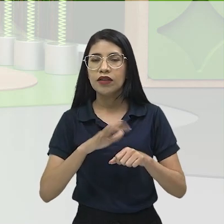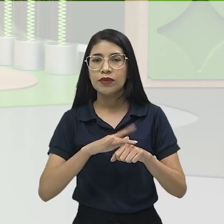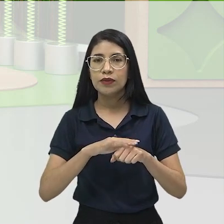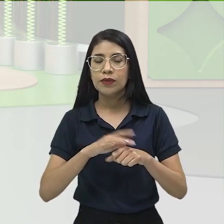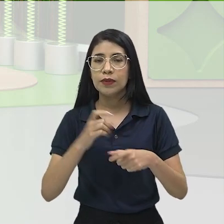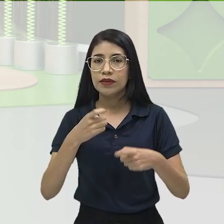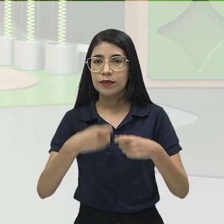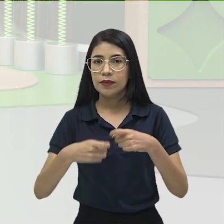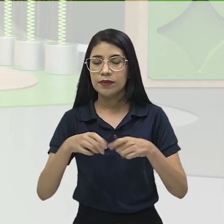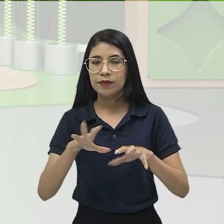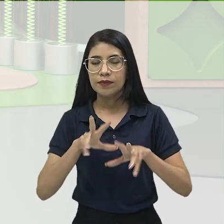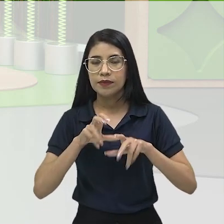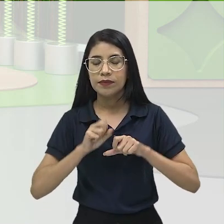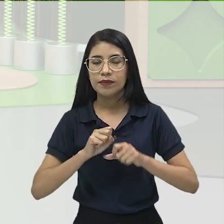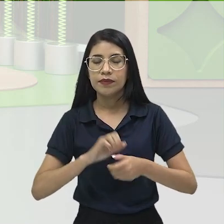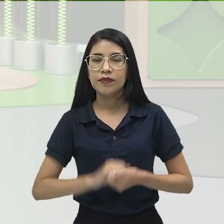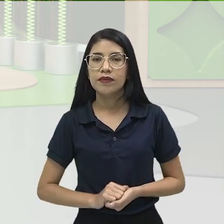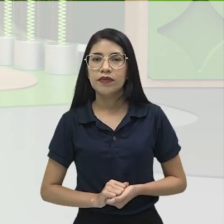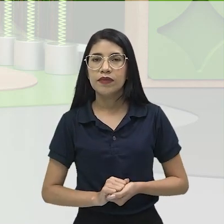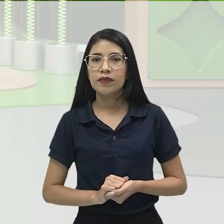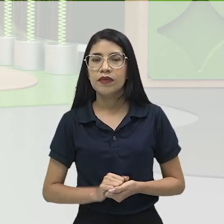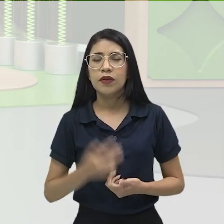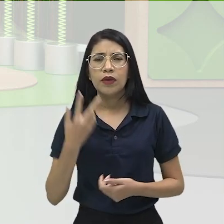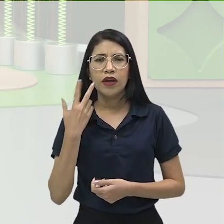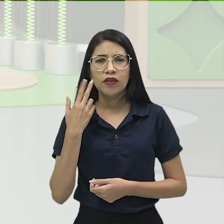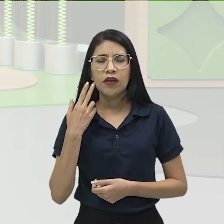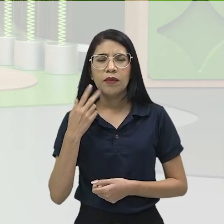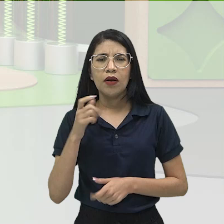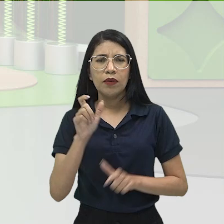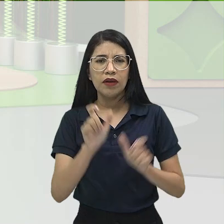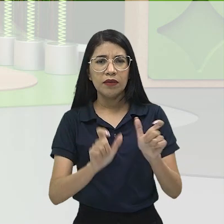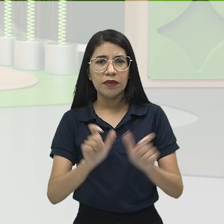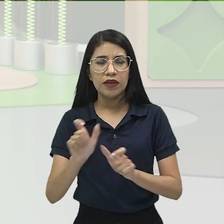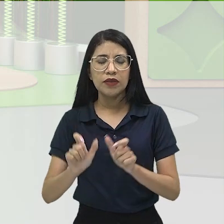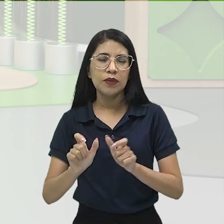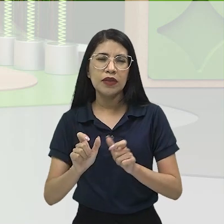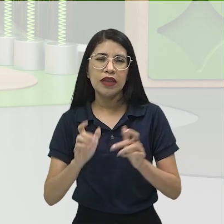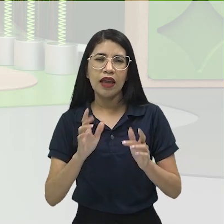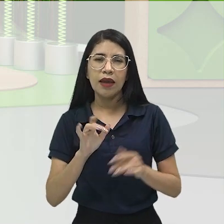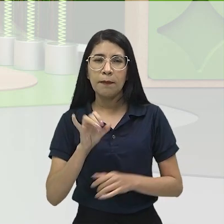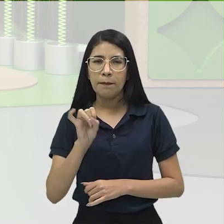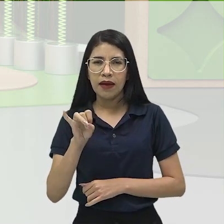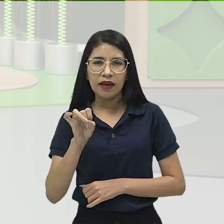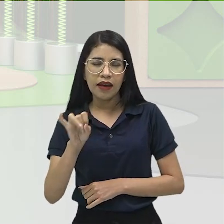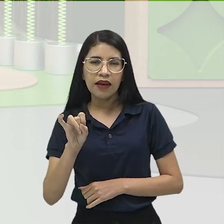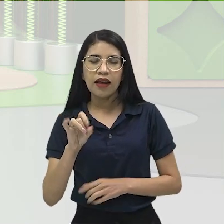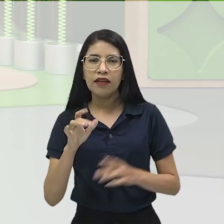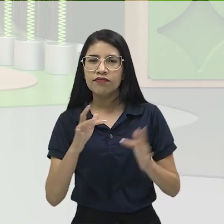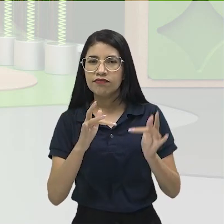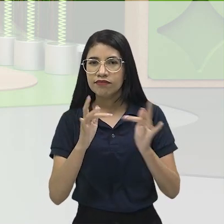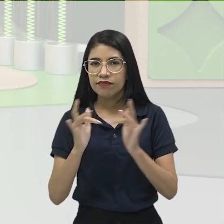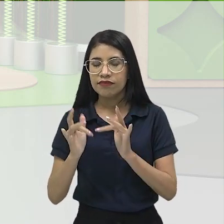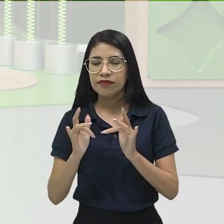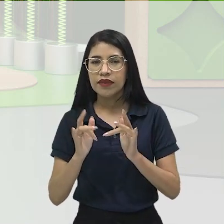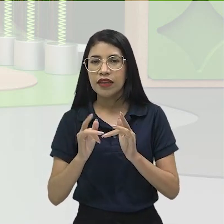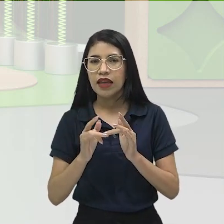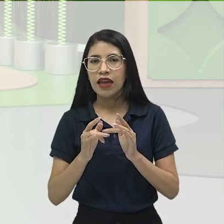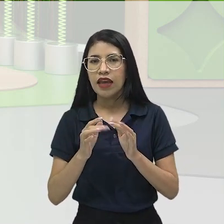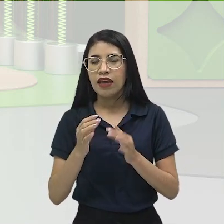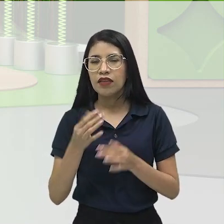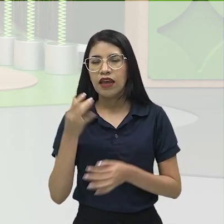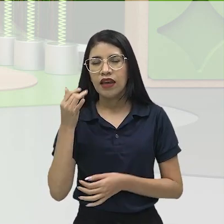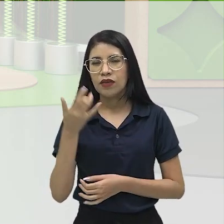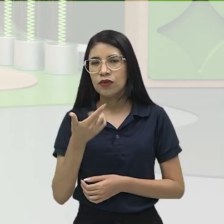sexualmente transmissíveis. É muito comum que as pessoas, ao cortejarem, paquerarem, né, não prestem